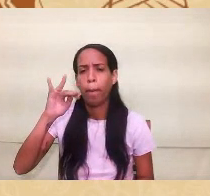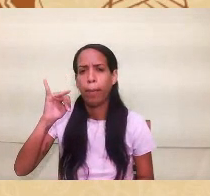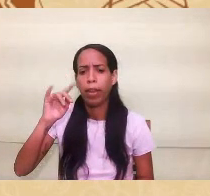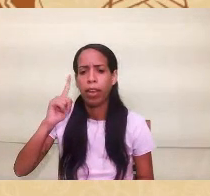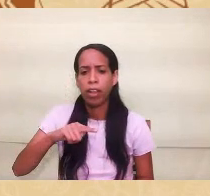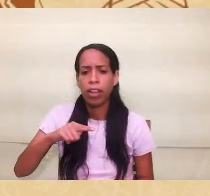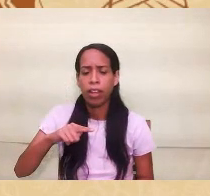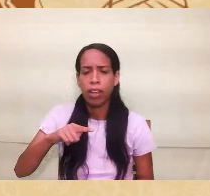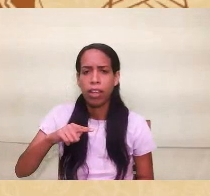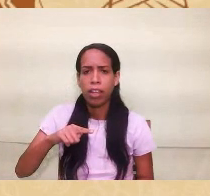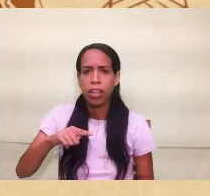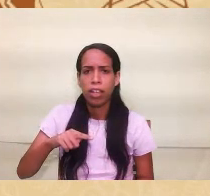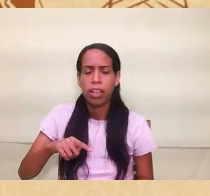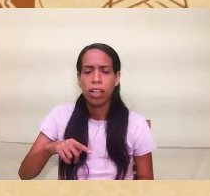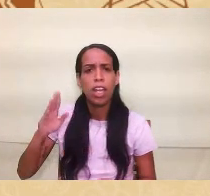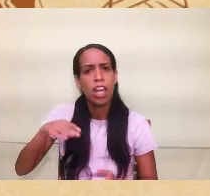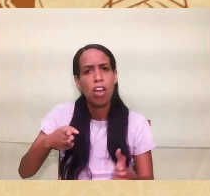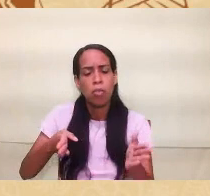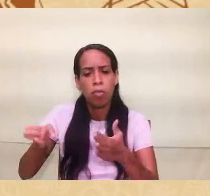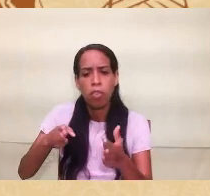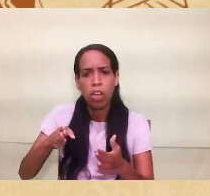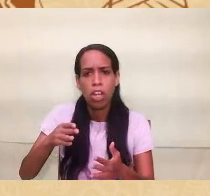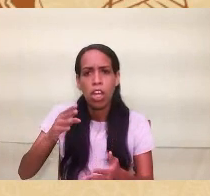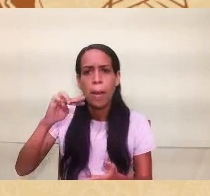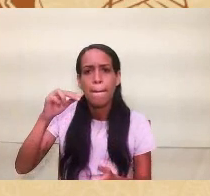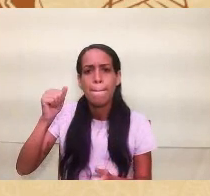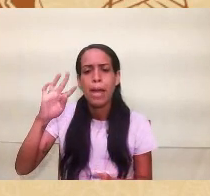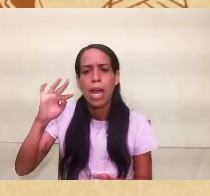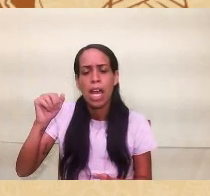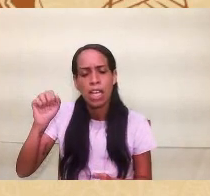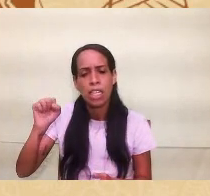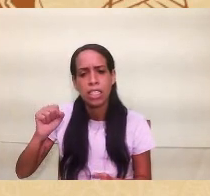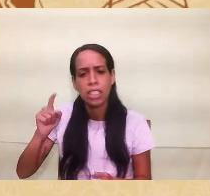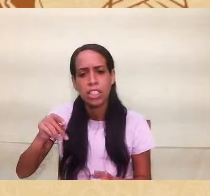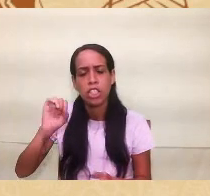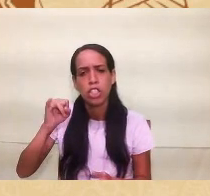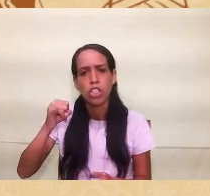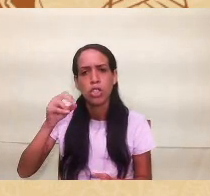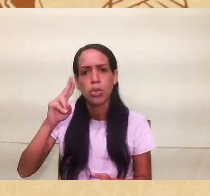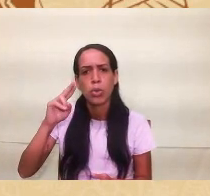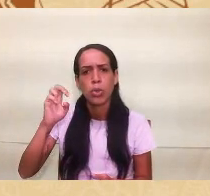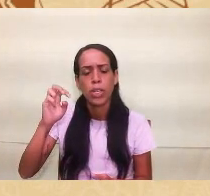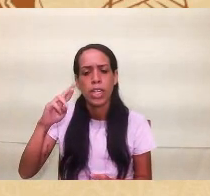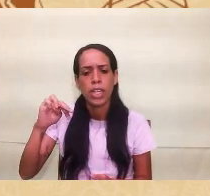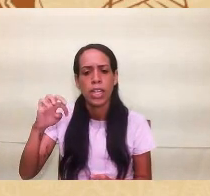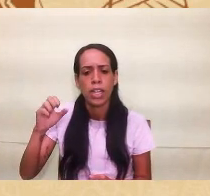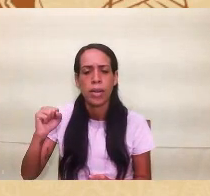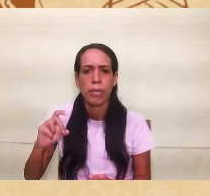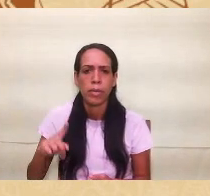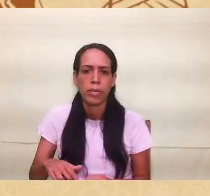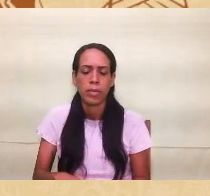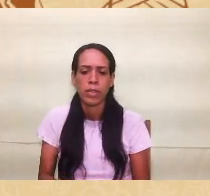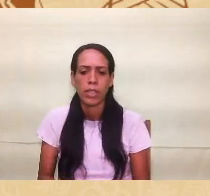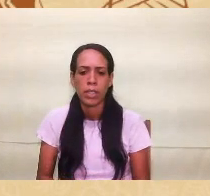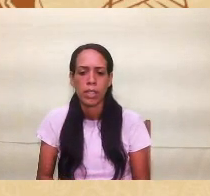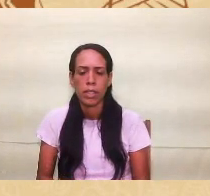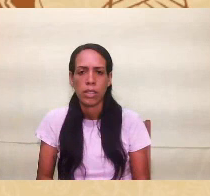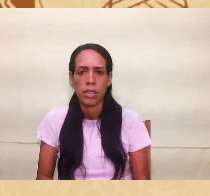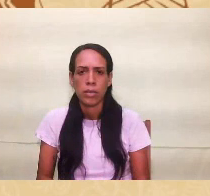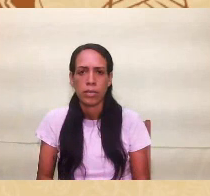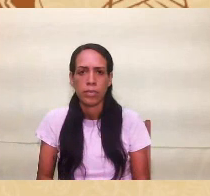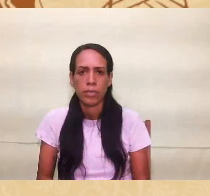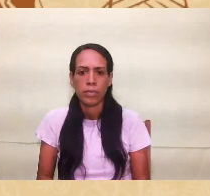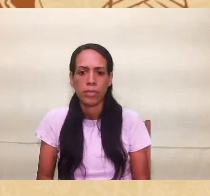as matas, florestas, de Jurema, Som das Águas, Sui, Ara, Ianaína, Caipora, Iapu,